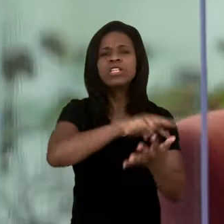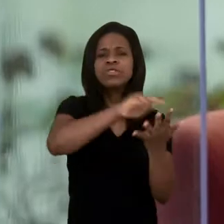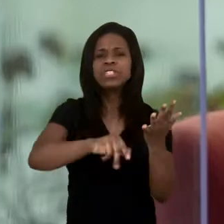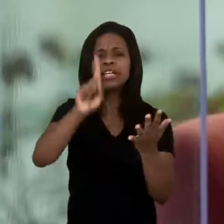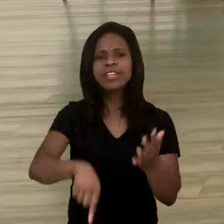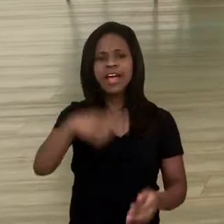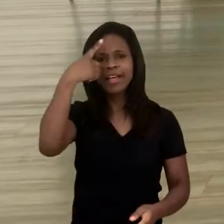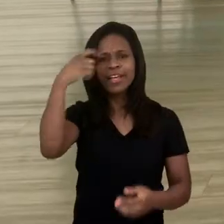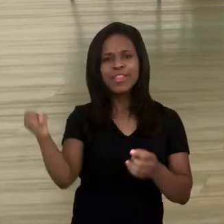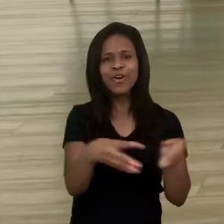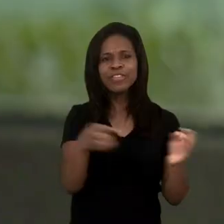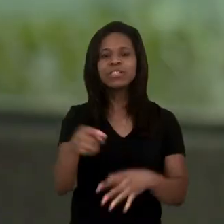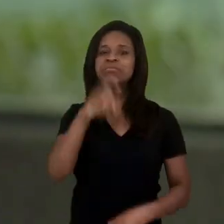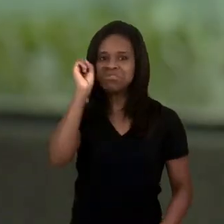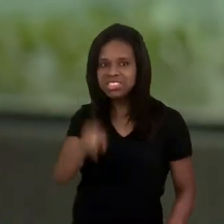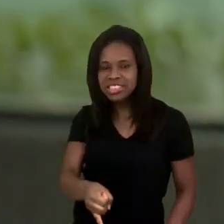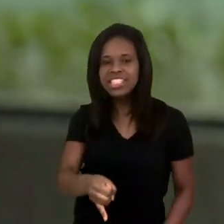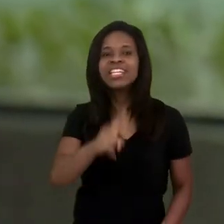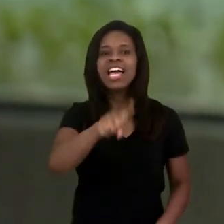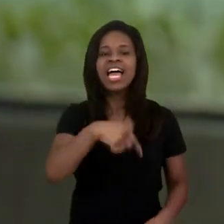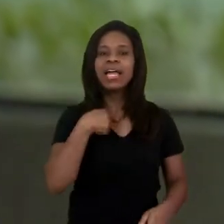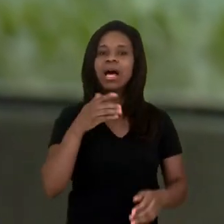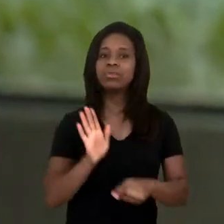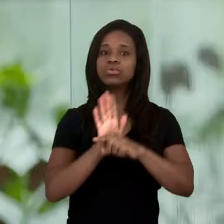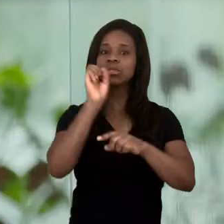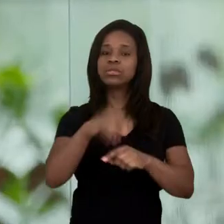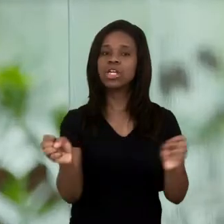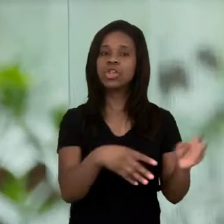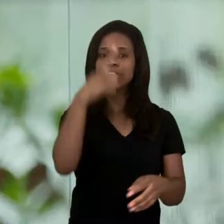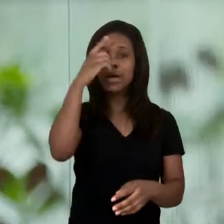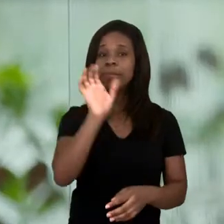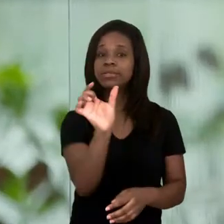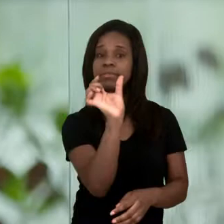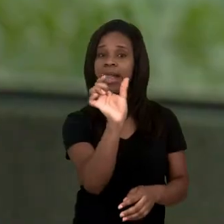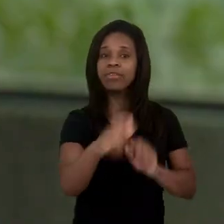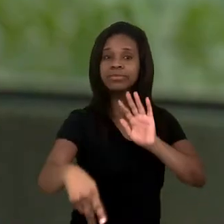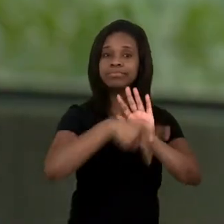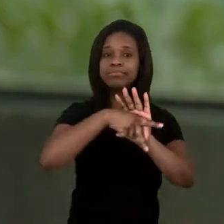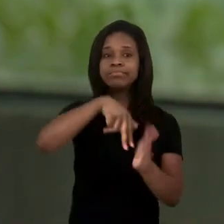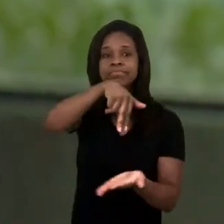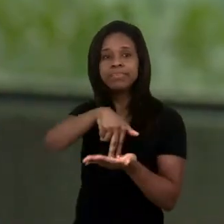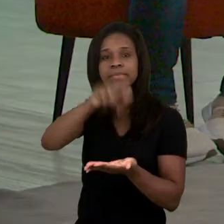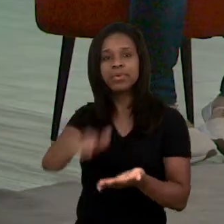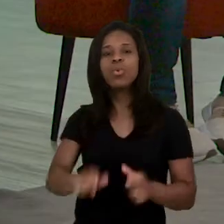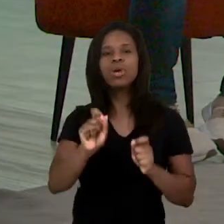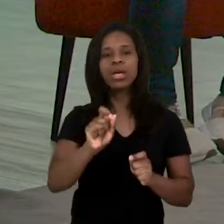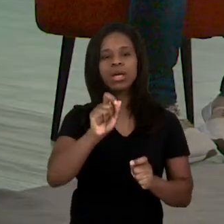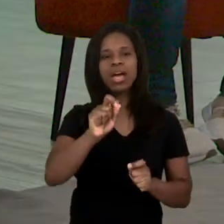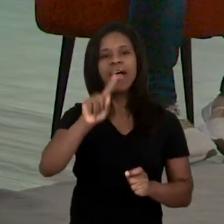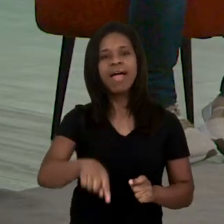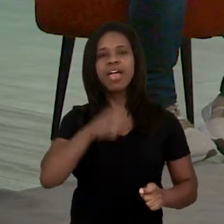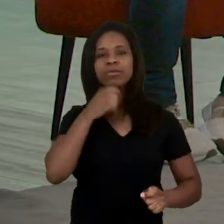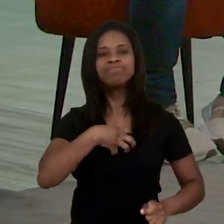gente, diversidade é inovação? Diversidade tem tudo para trazer inovação, mas existe uma palavrinha chamada pertencimento, que é aquele